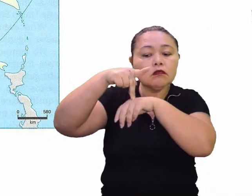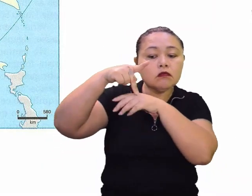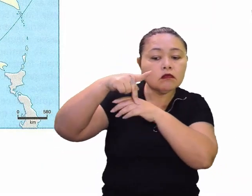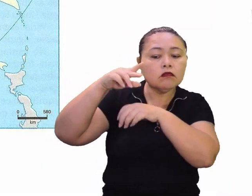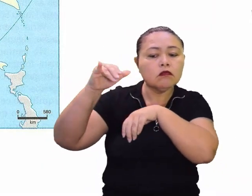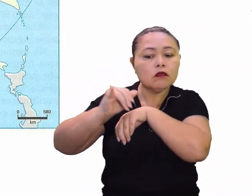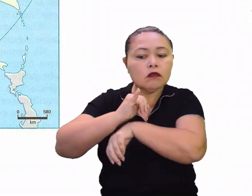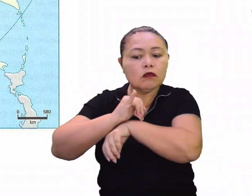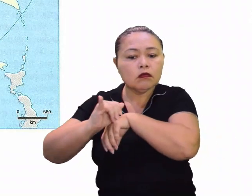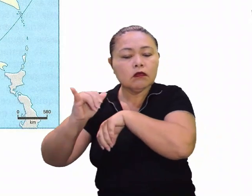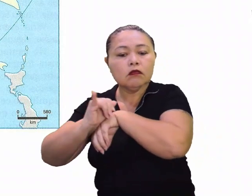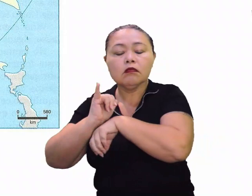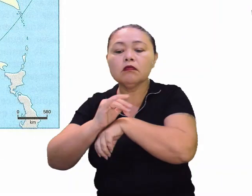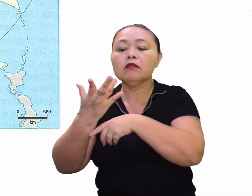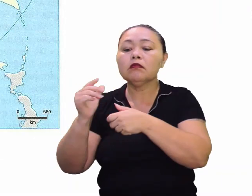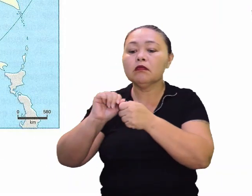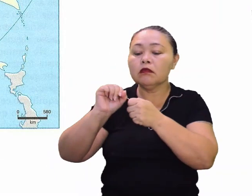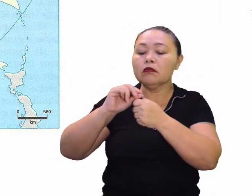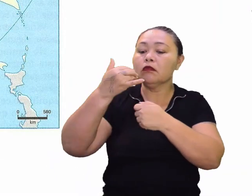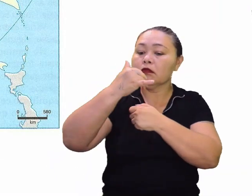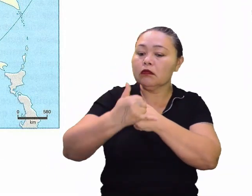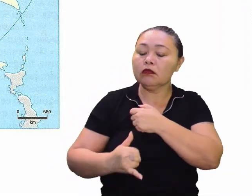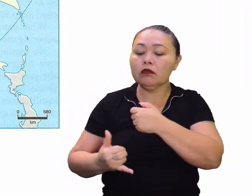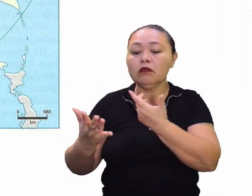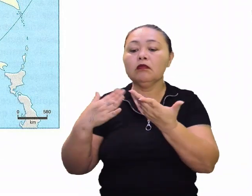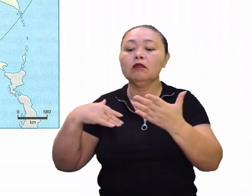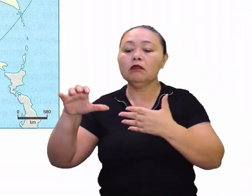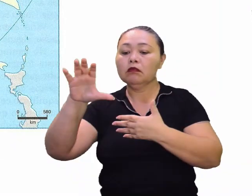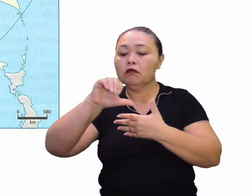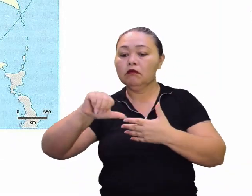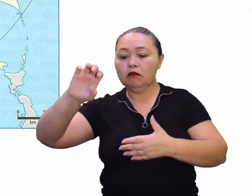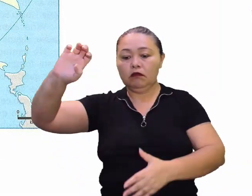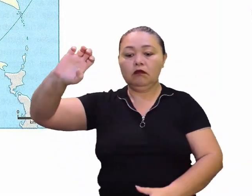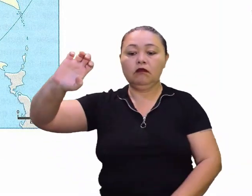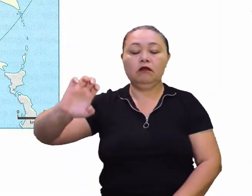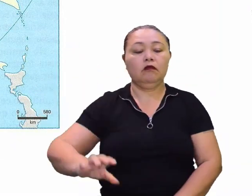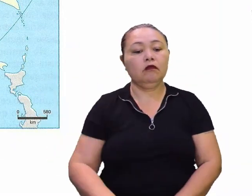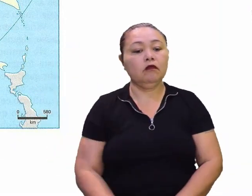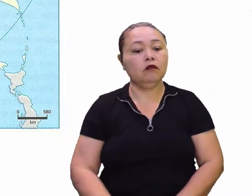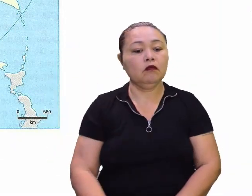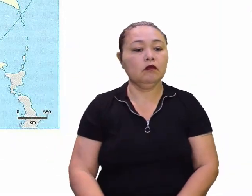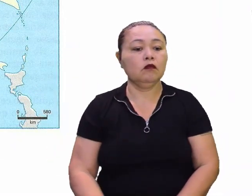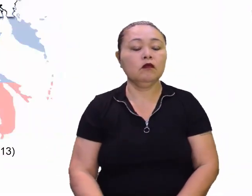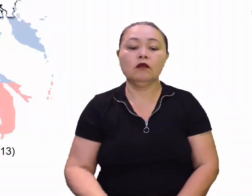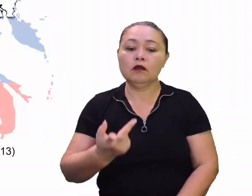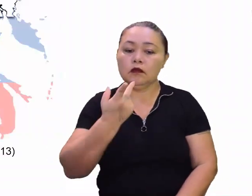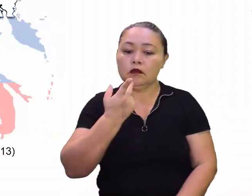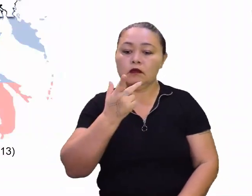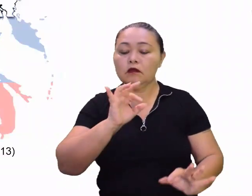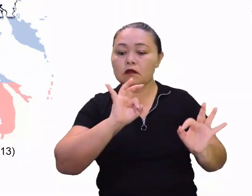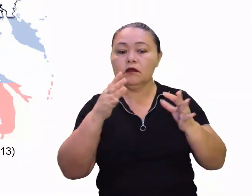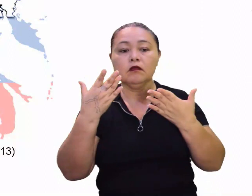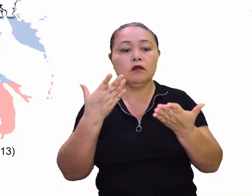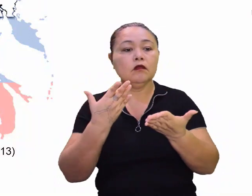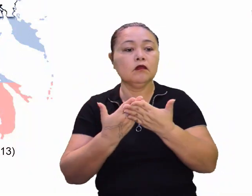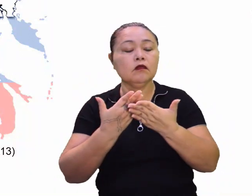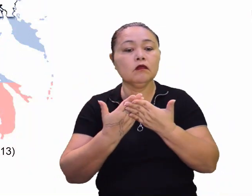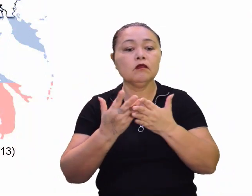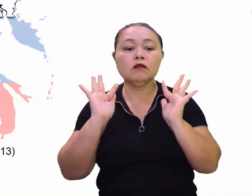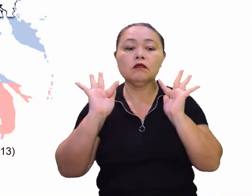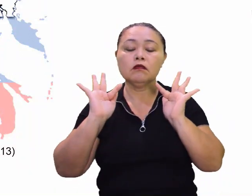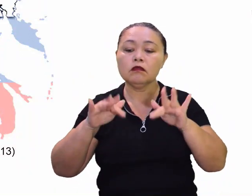influencia muito na geopolítica energética do continente europeu. Falamos isso durante a aula. E